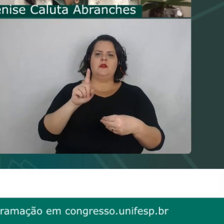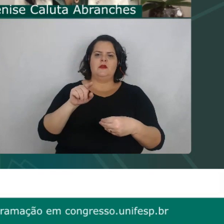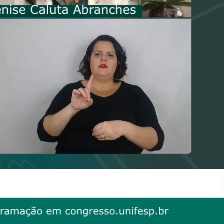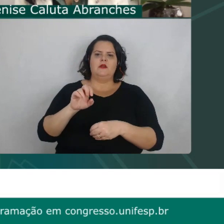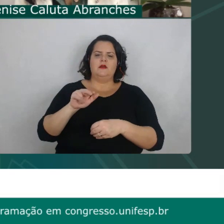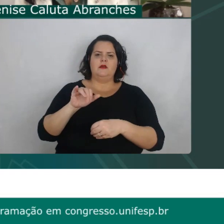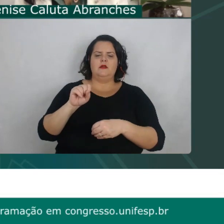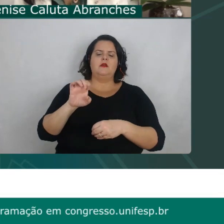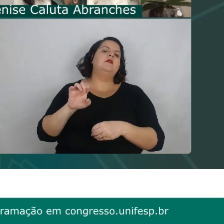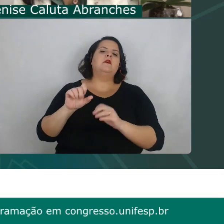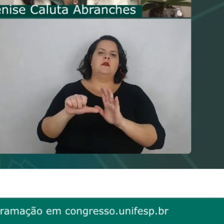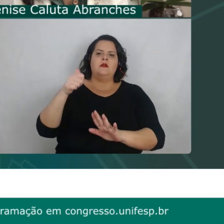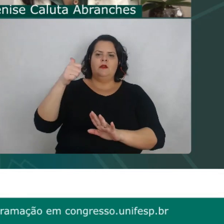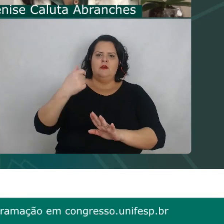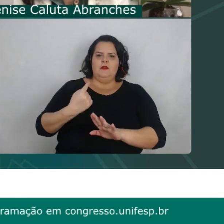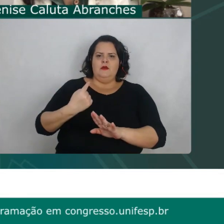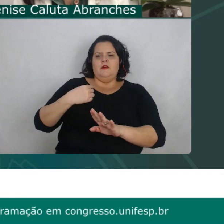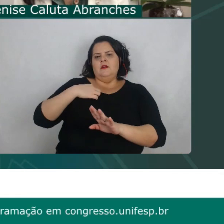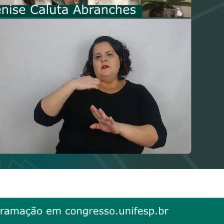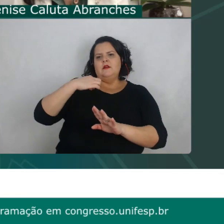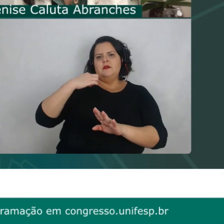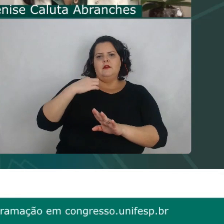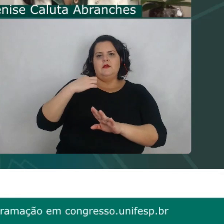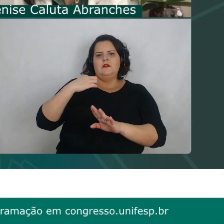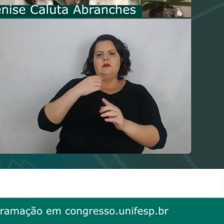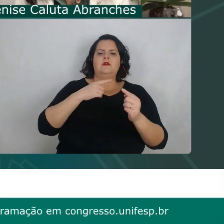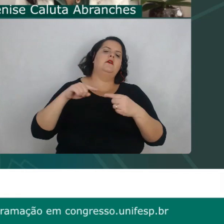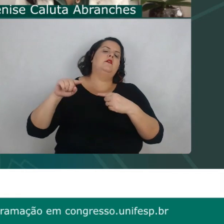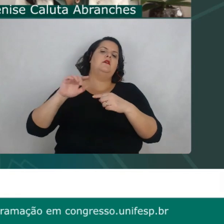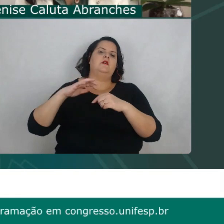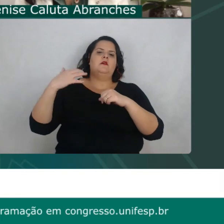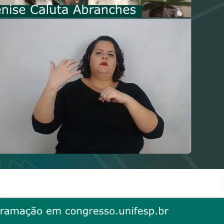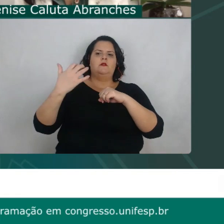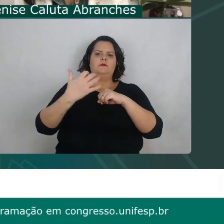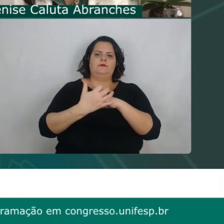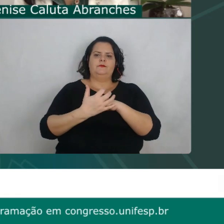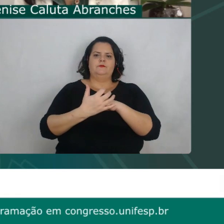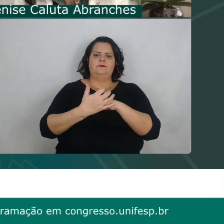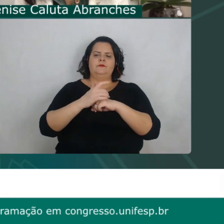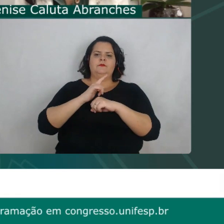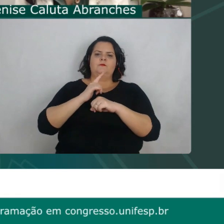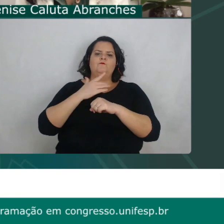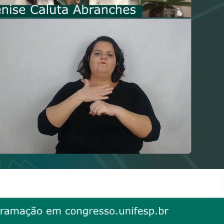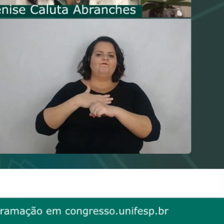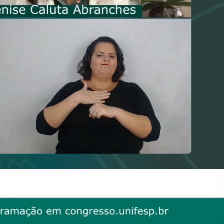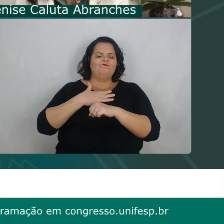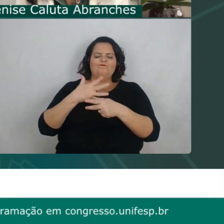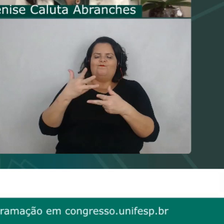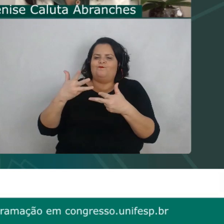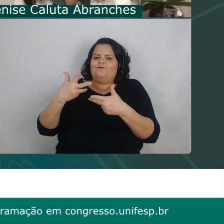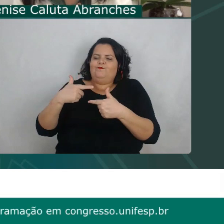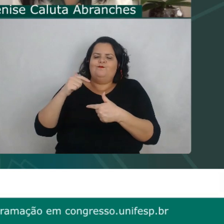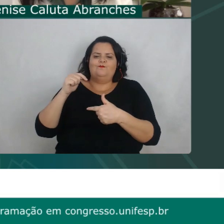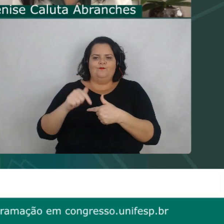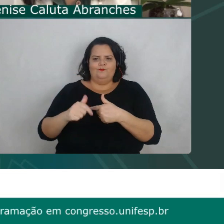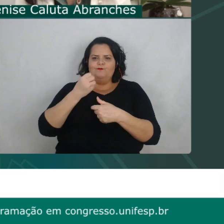voluntária da vacina contra o Covid-19. E é uma honra tê-la aqui, Denise. Seja